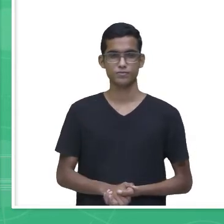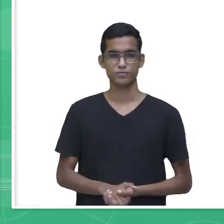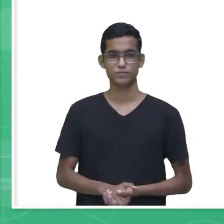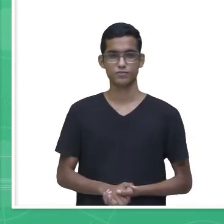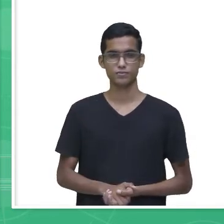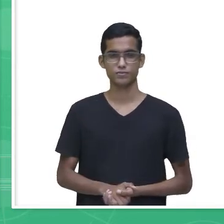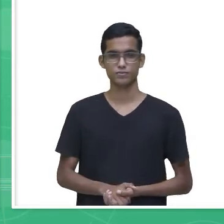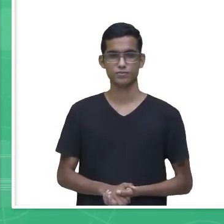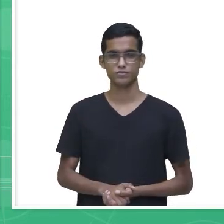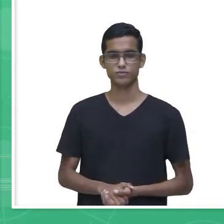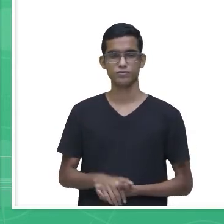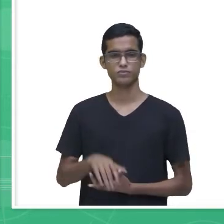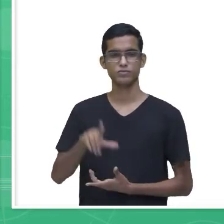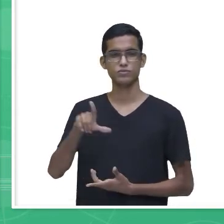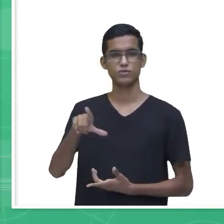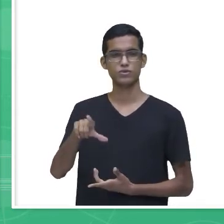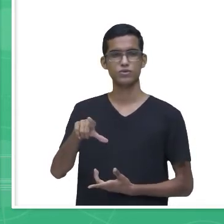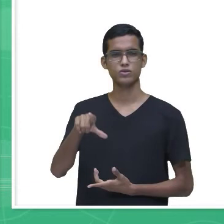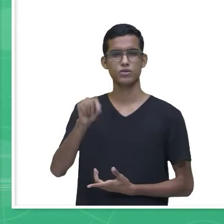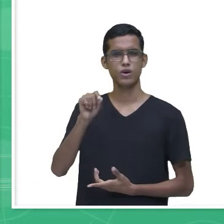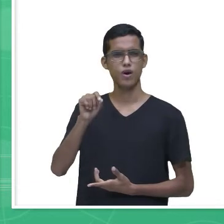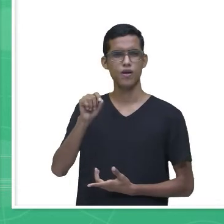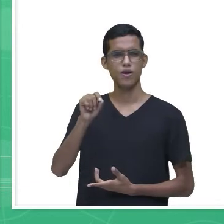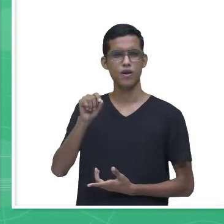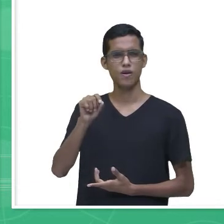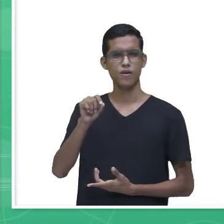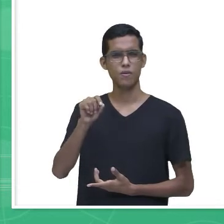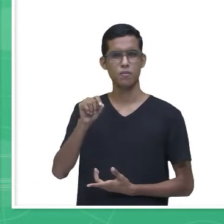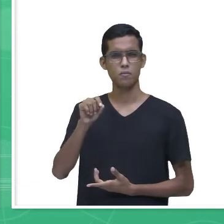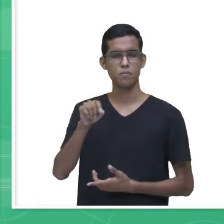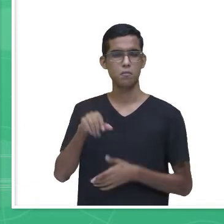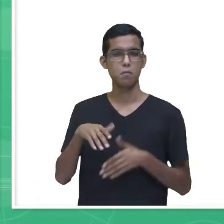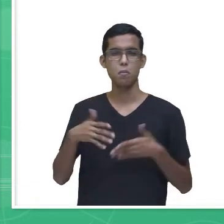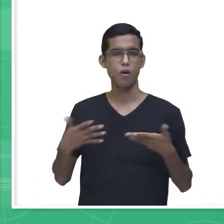Então, você marcou flagrantes, será? Ou